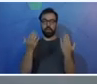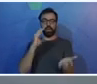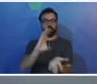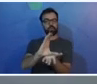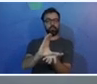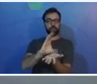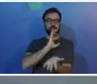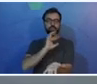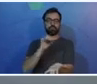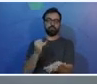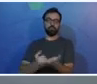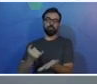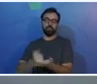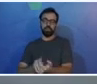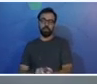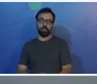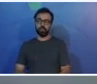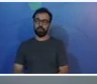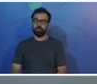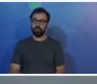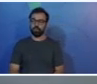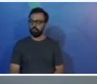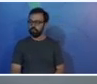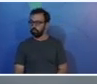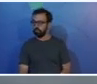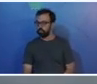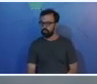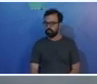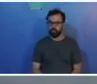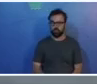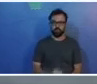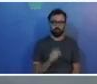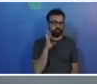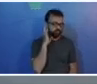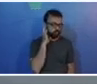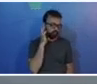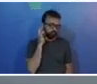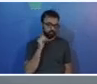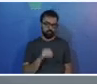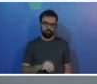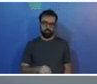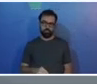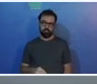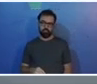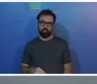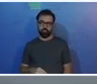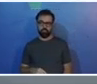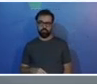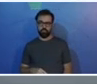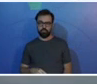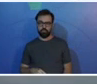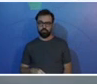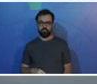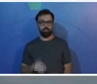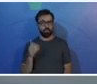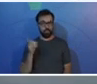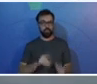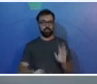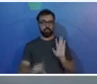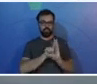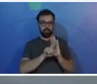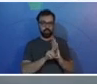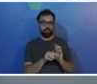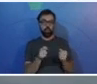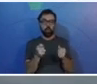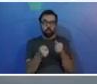os representantes do Executivo mostrar o quanto gastaram. E essa lei também controla que não